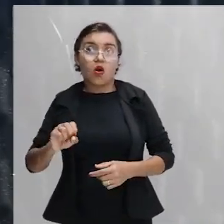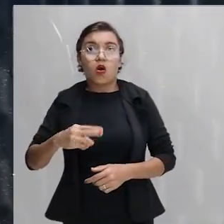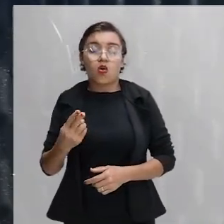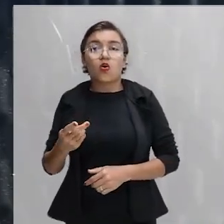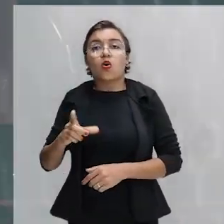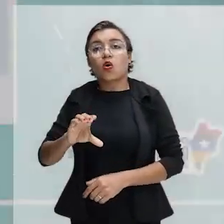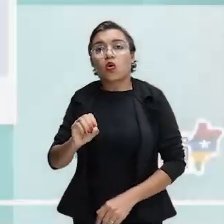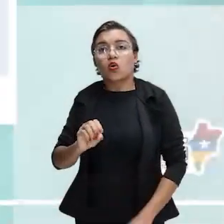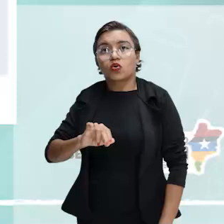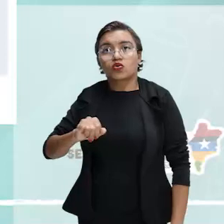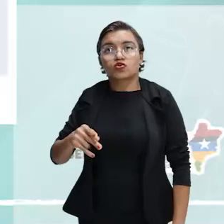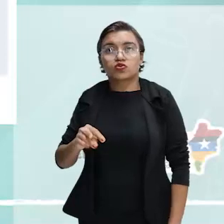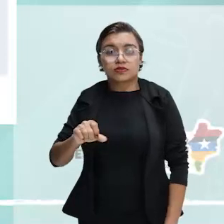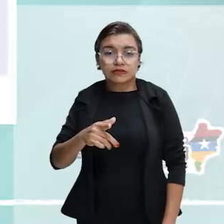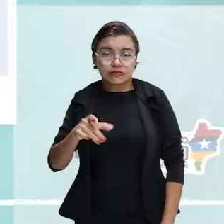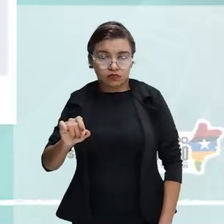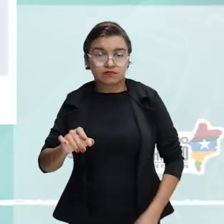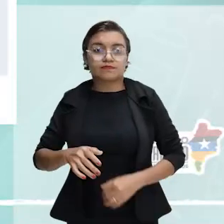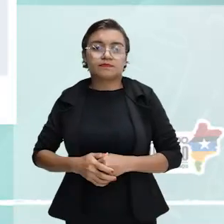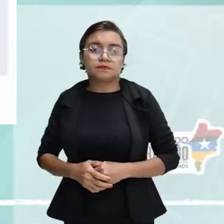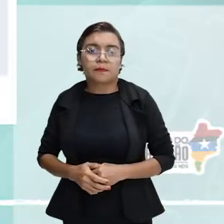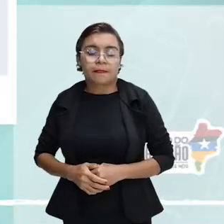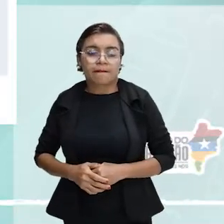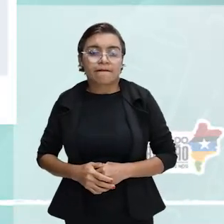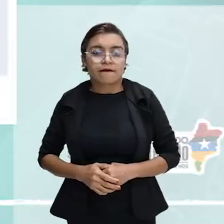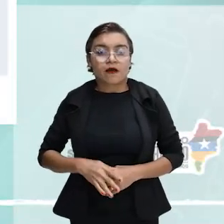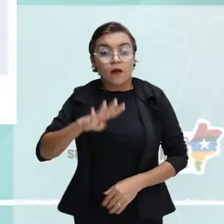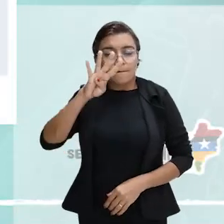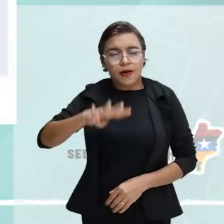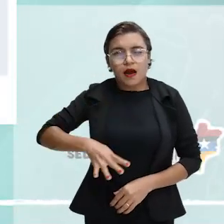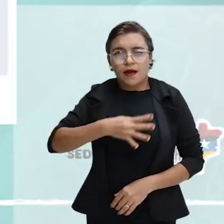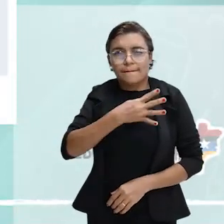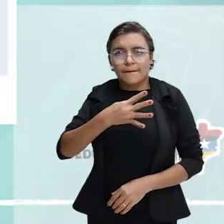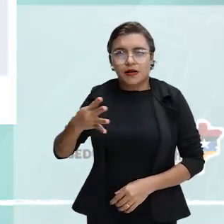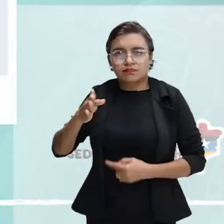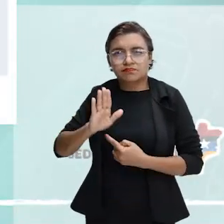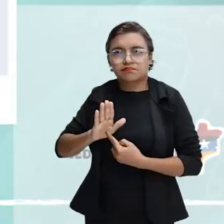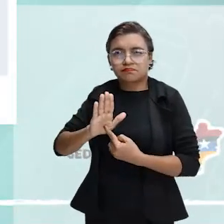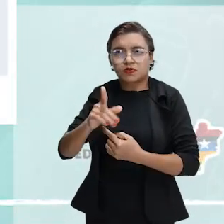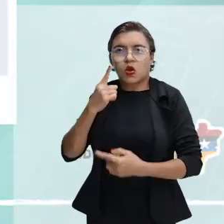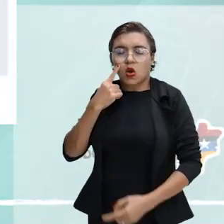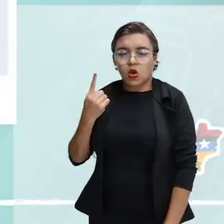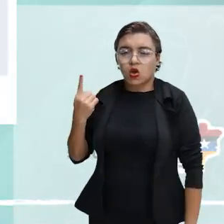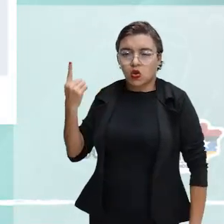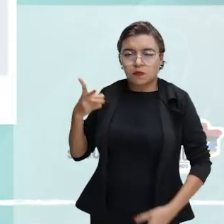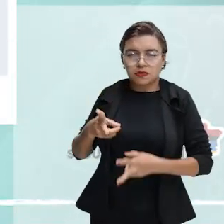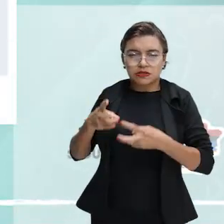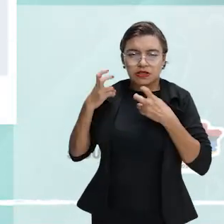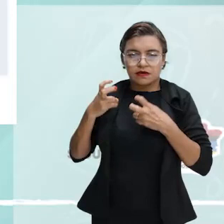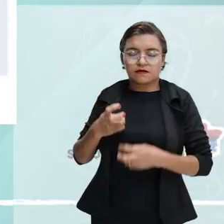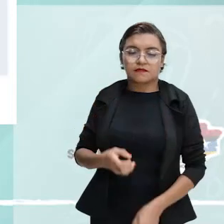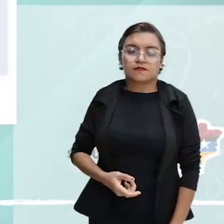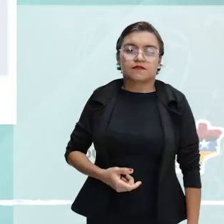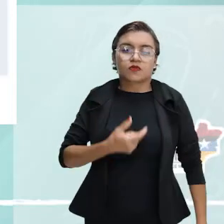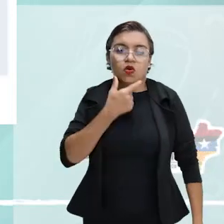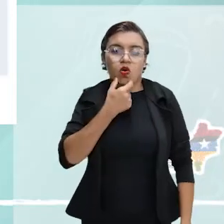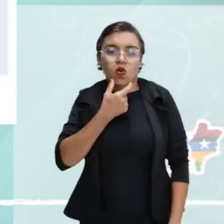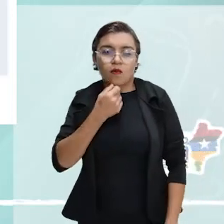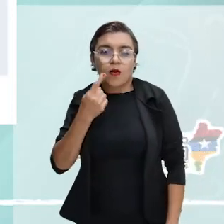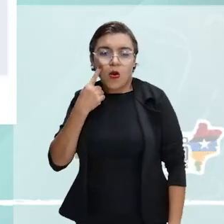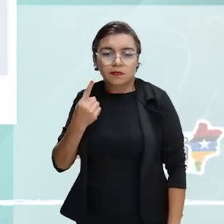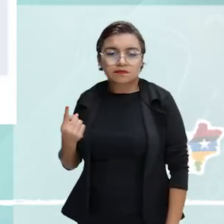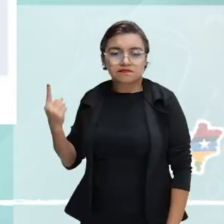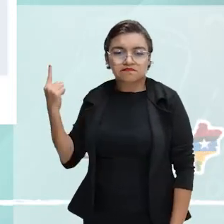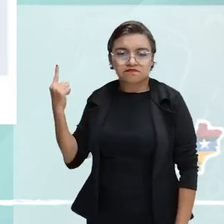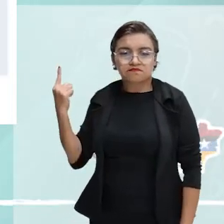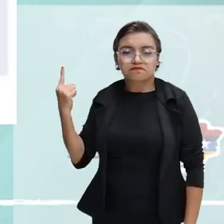conjunção, tá? Aí eu trouxe um quadro para vocês, observem aí na sua tela. Masculino, o qual, os